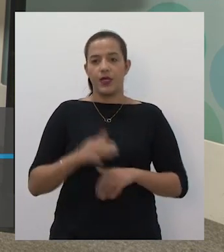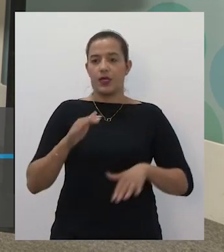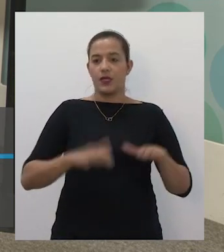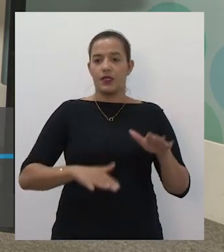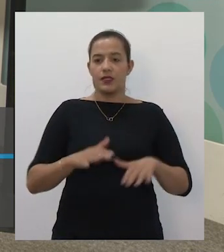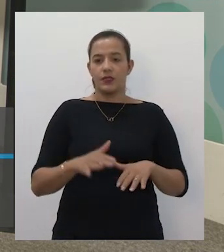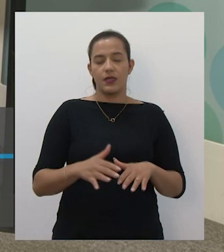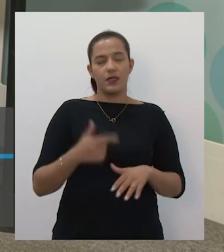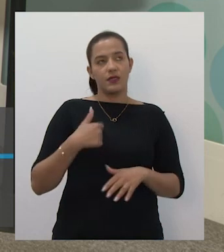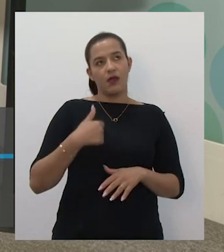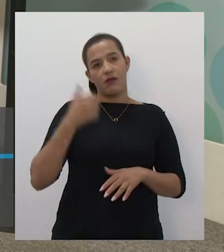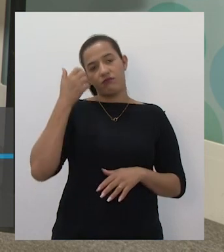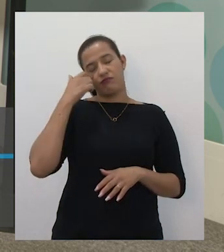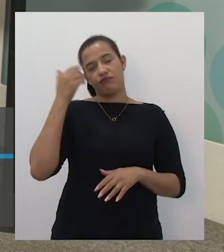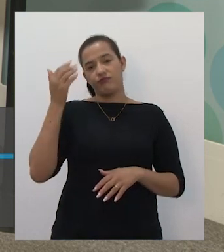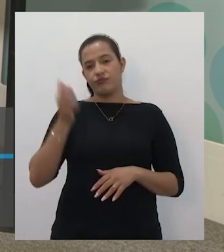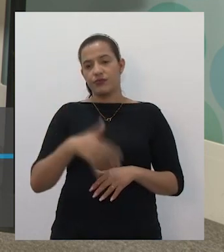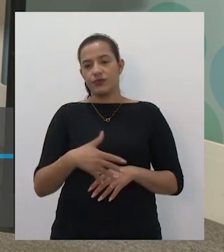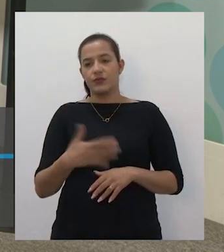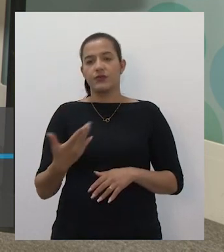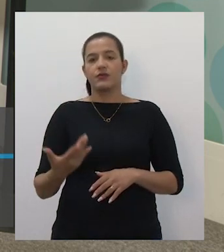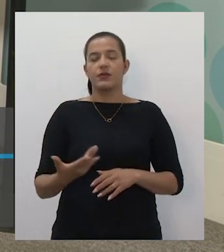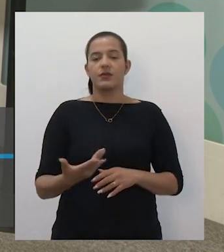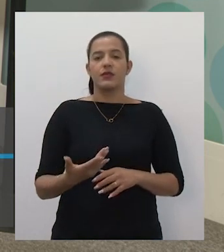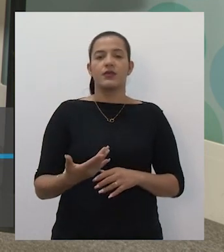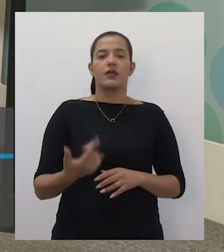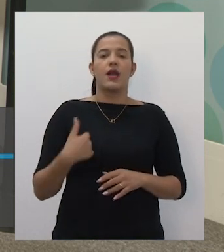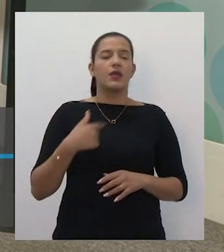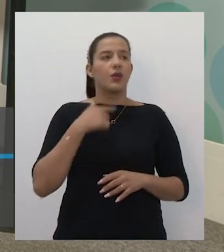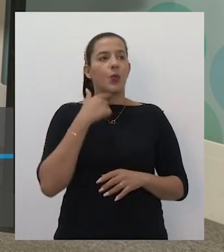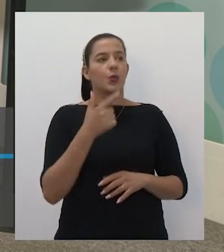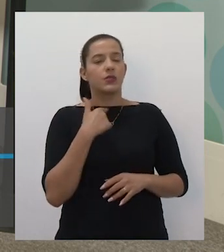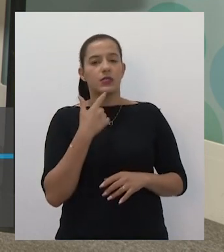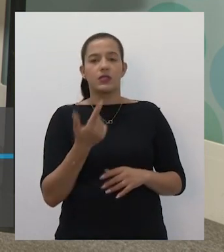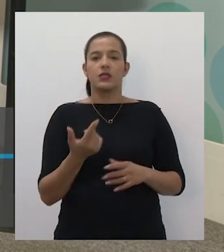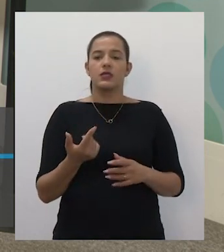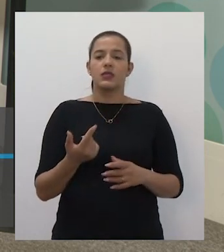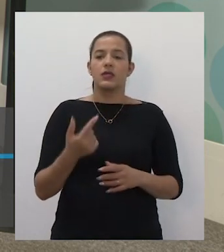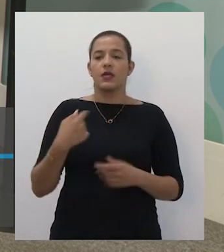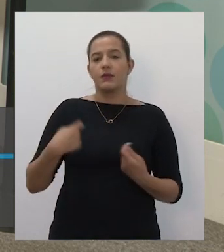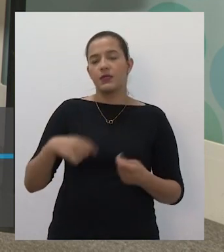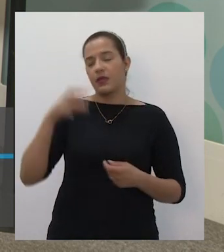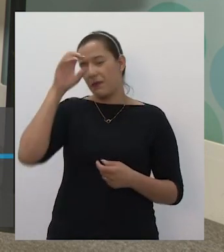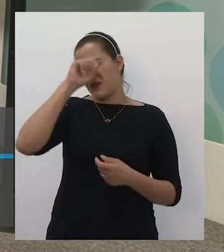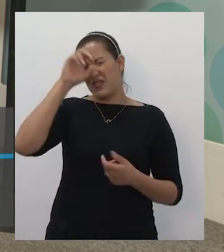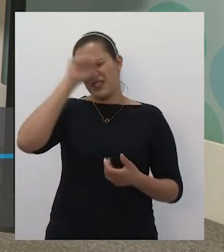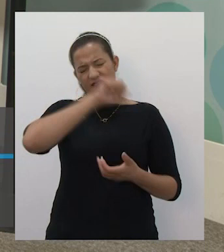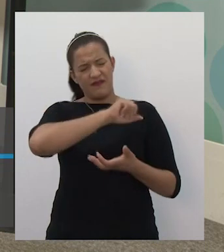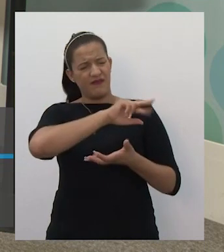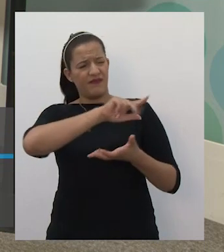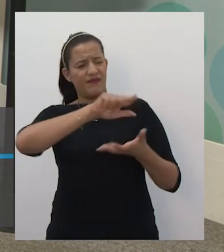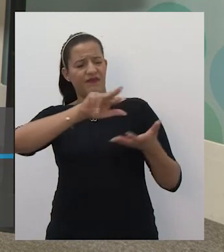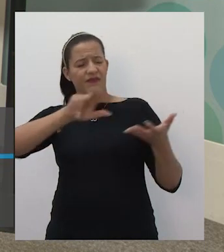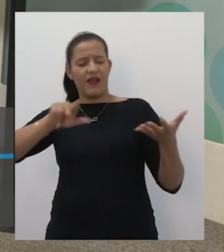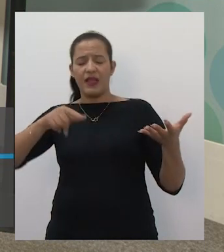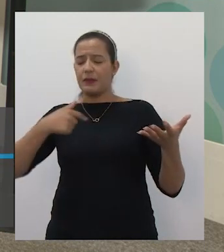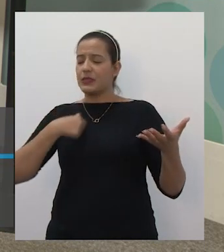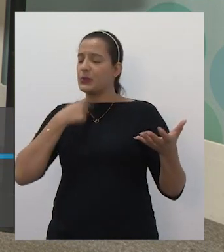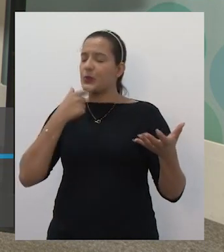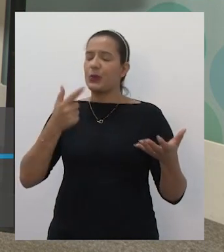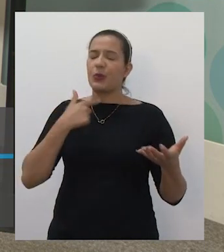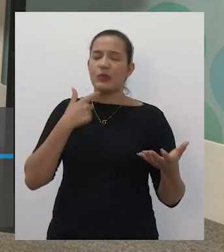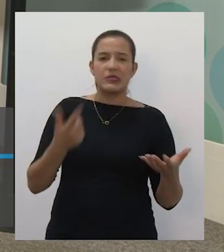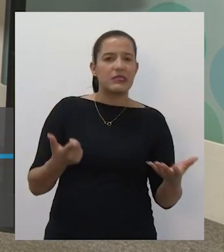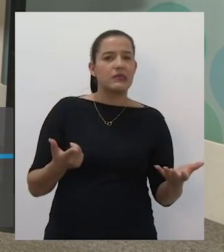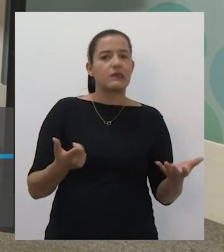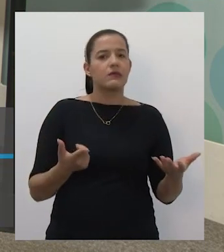um pouco frustrada às vezes, né, acho que essa colocação também que foi feita aqui. Ele tem que aprender uma série de coisas, mas às vezes não se sente tão capaz, né?